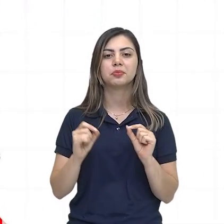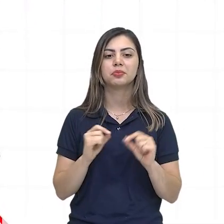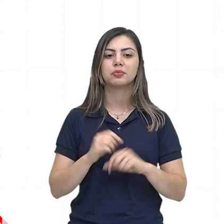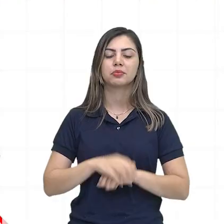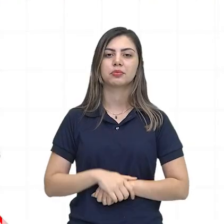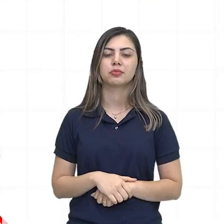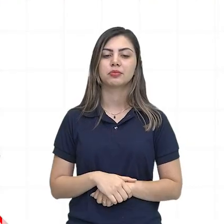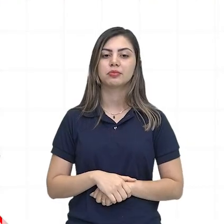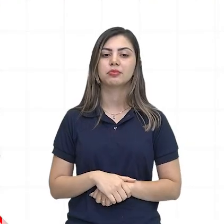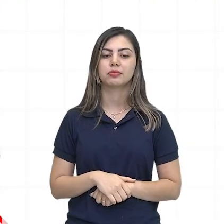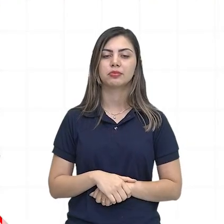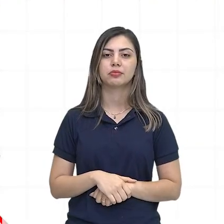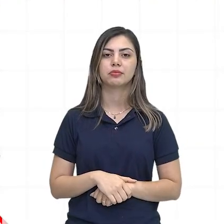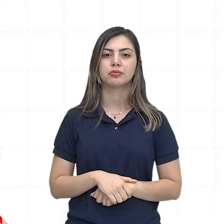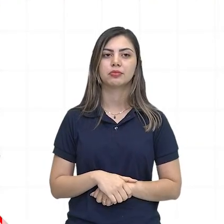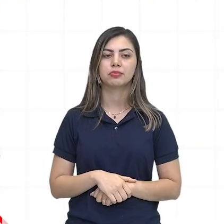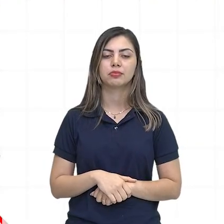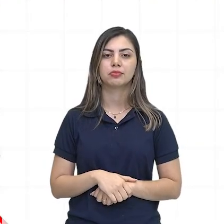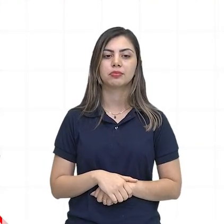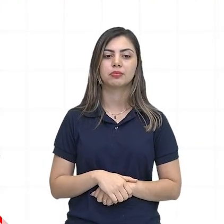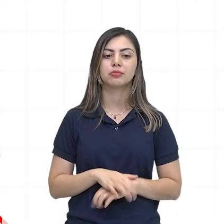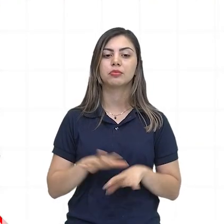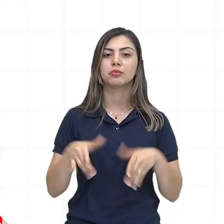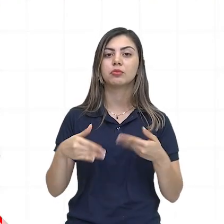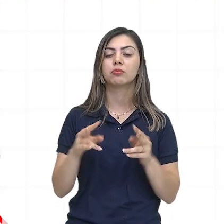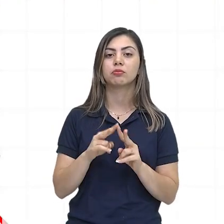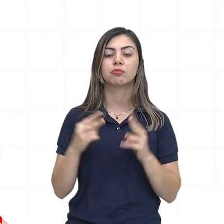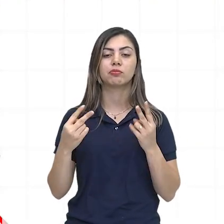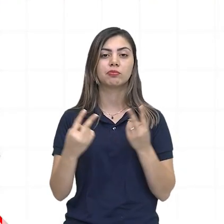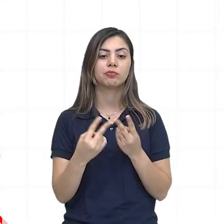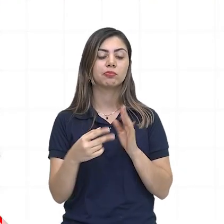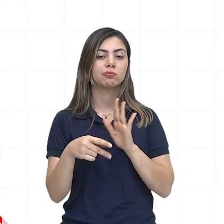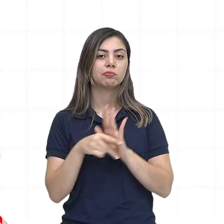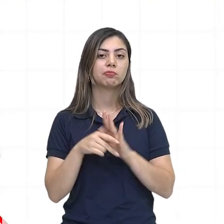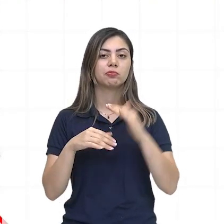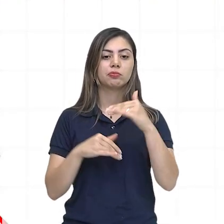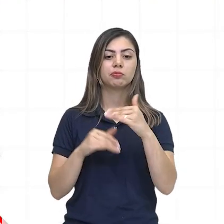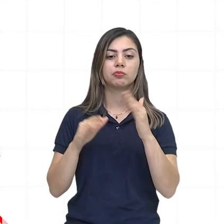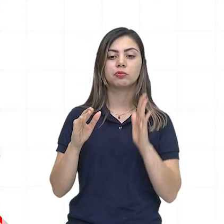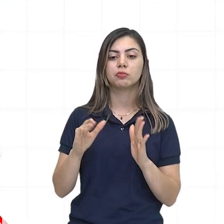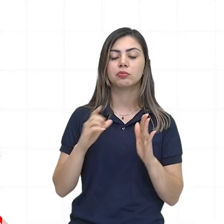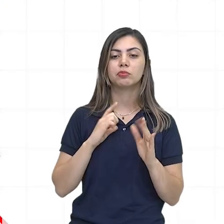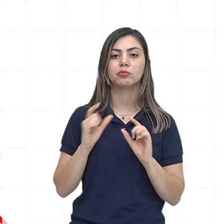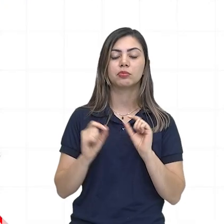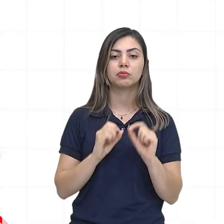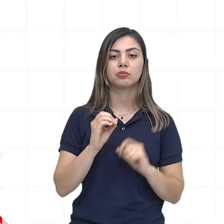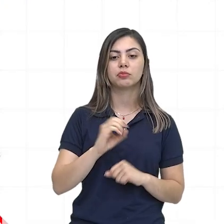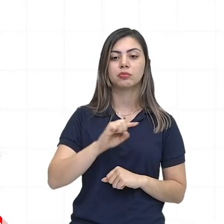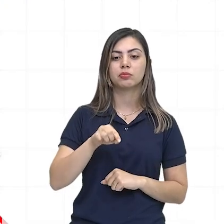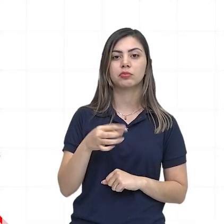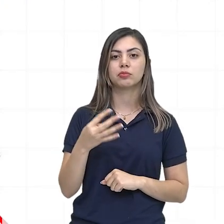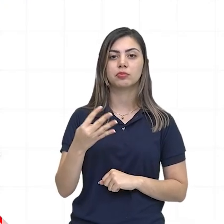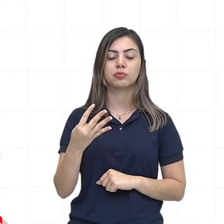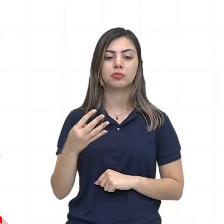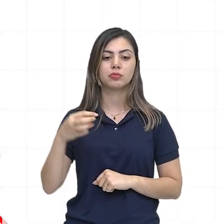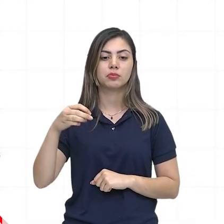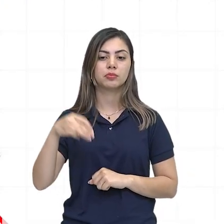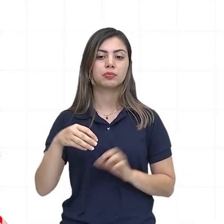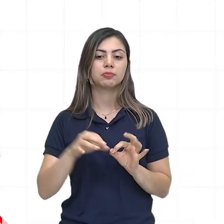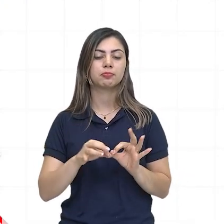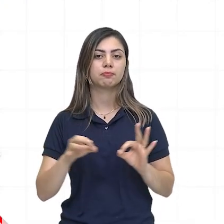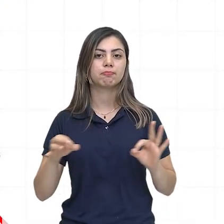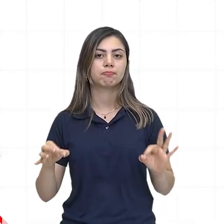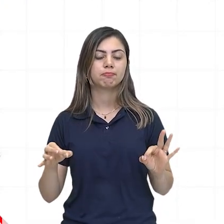problema. Nosso problema. Qual o volume de um cubo cuja aresta possui 0,4 de medida? Está aqui ele.